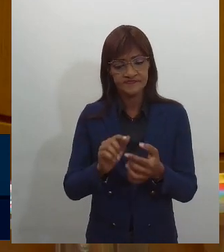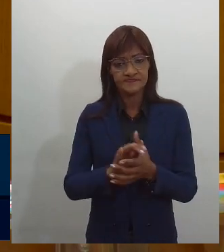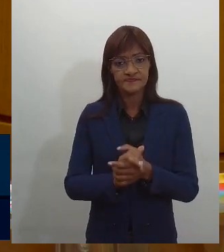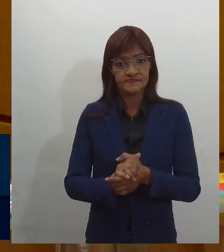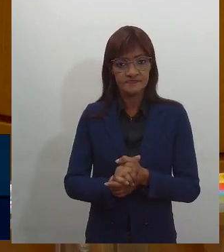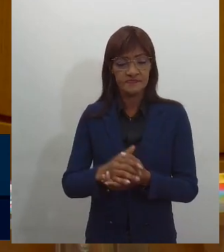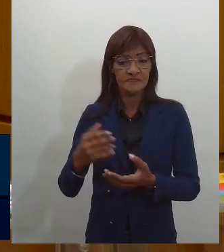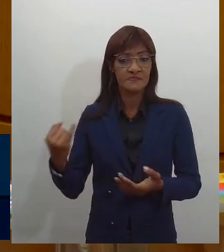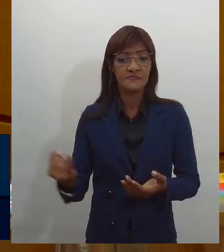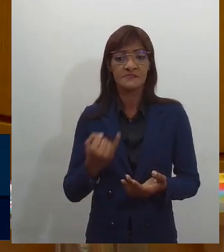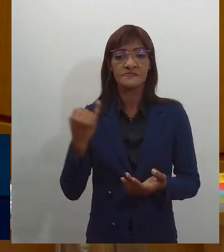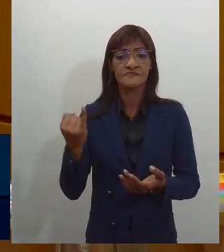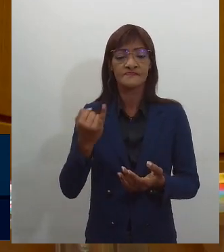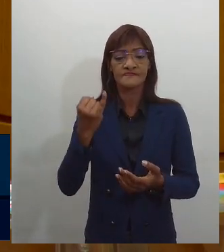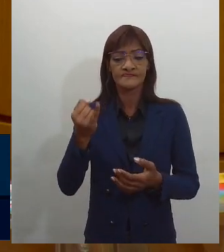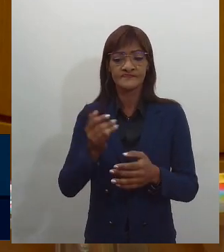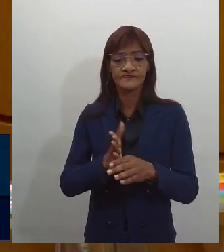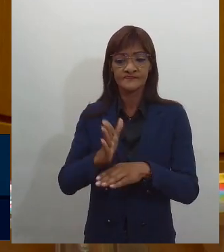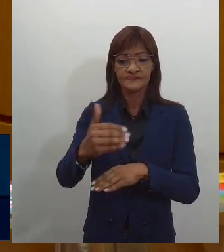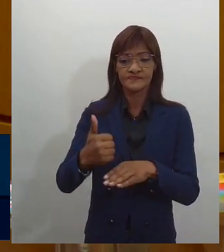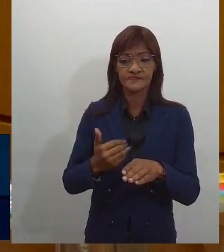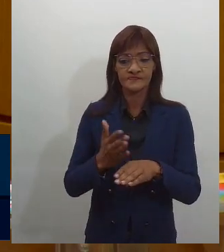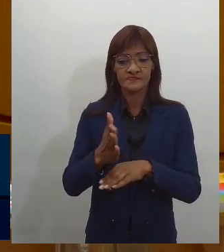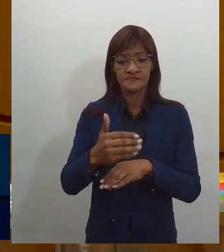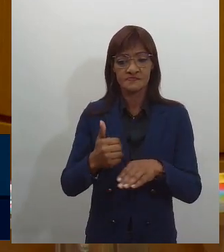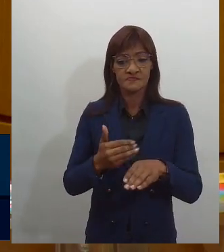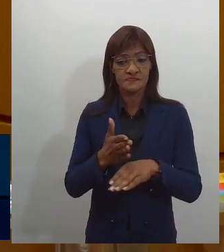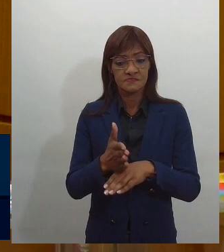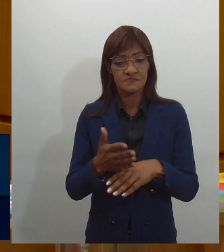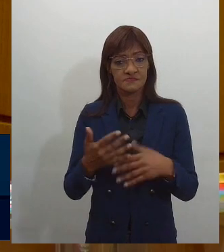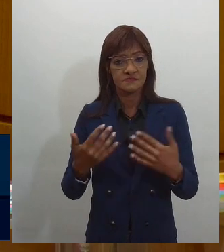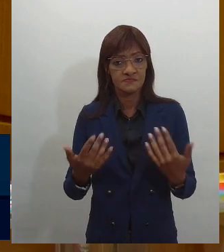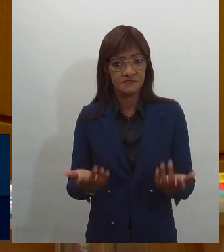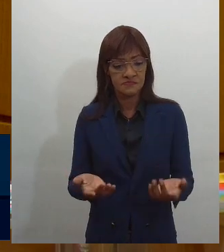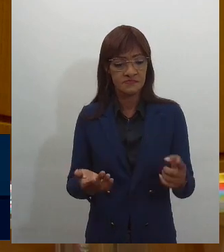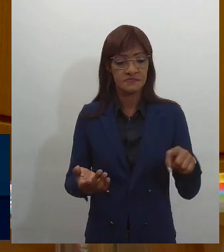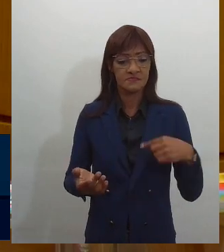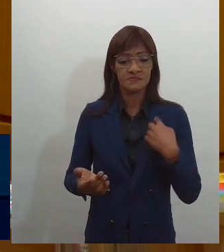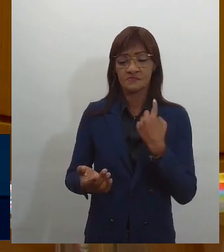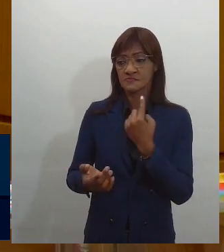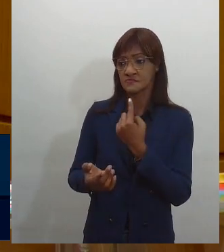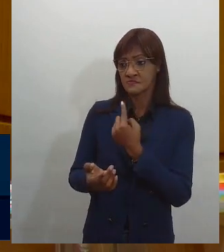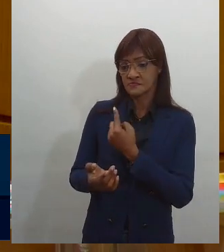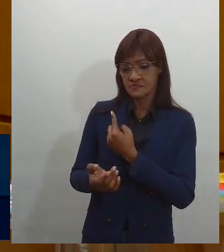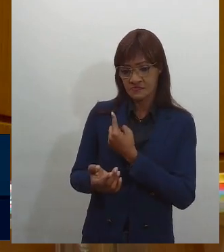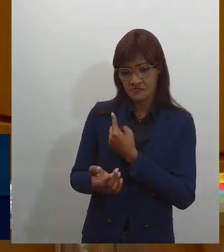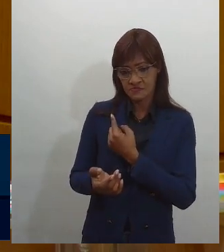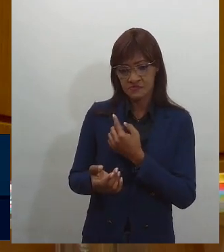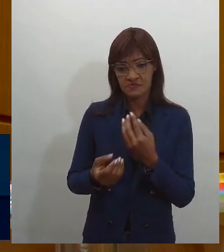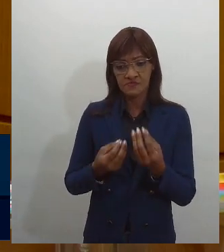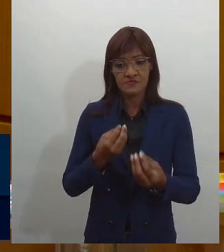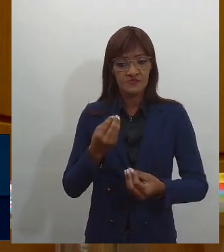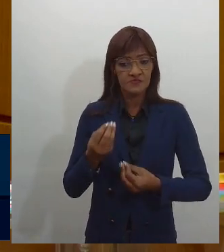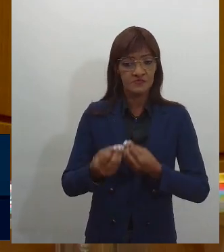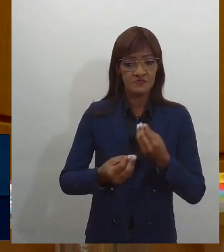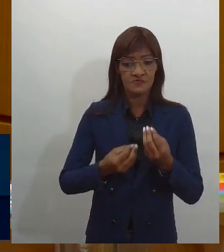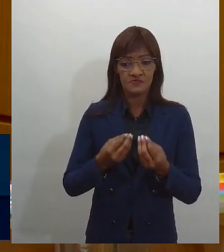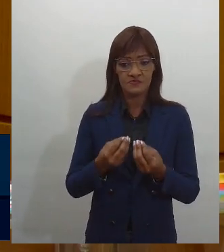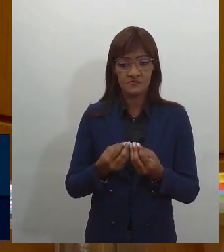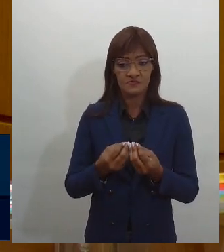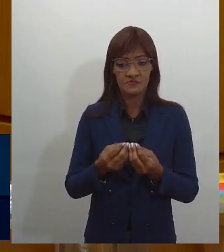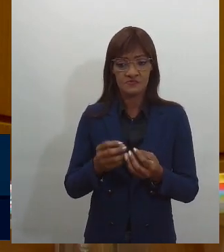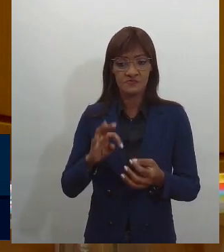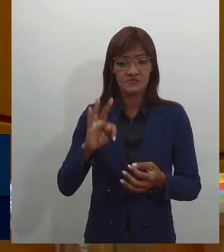acessibilidade, né, a importância da gente ver forma de que as pessoas com